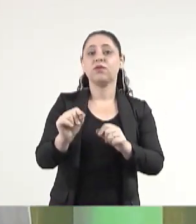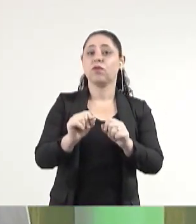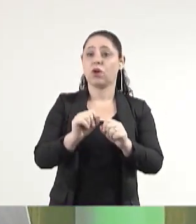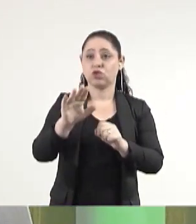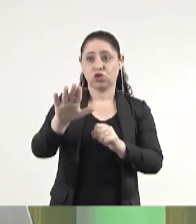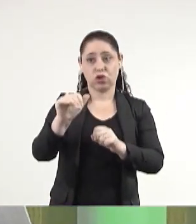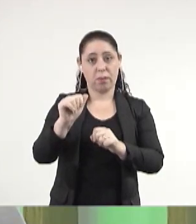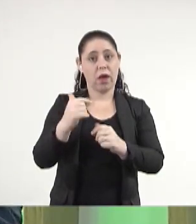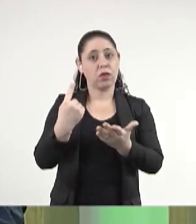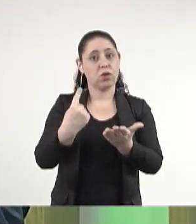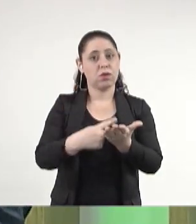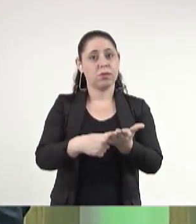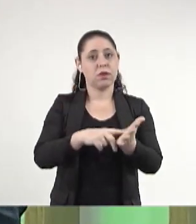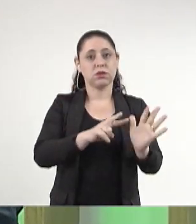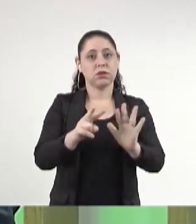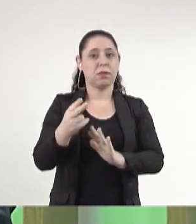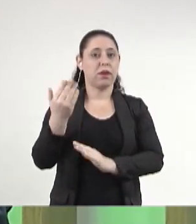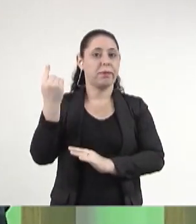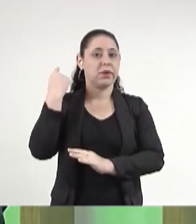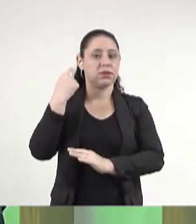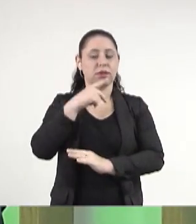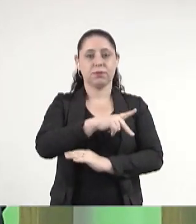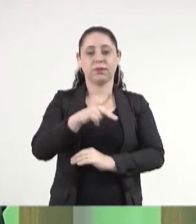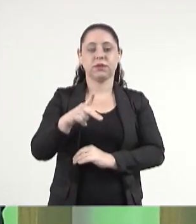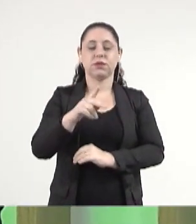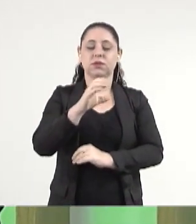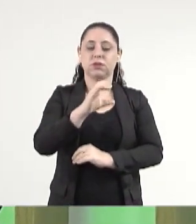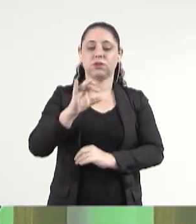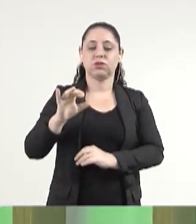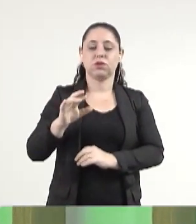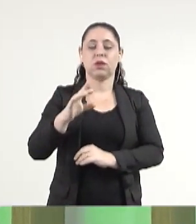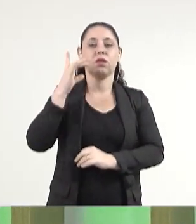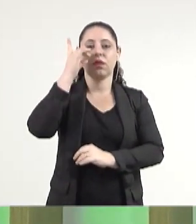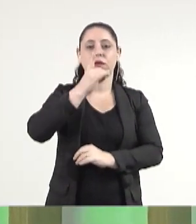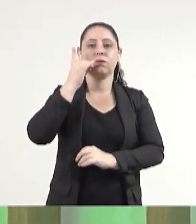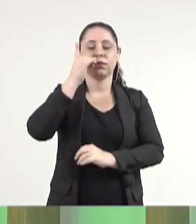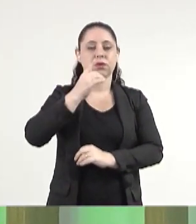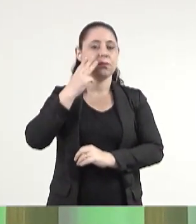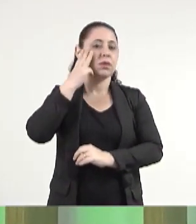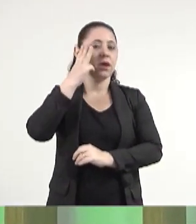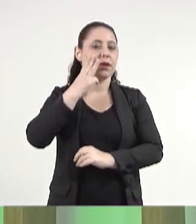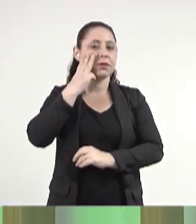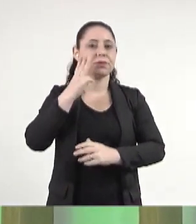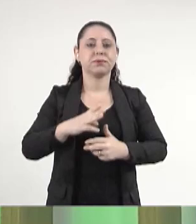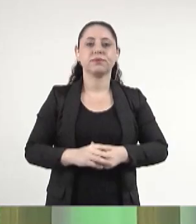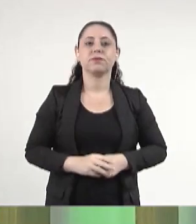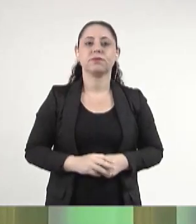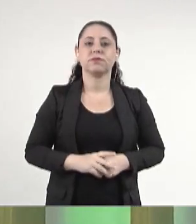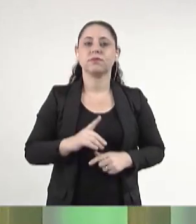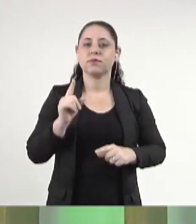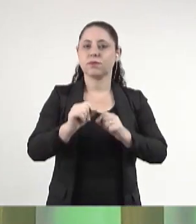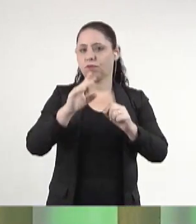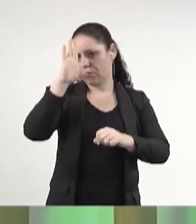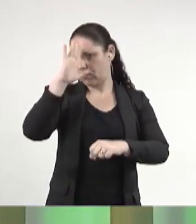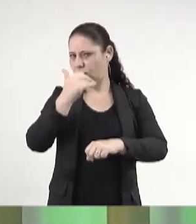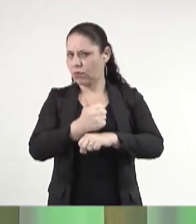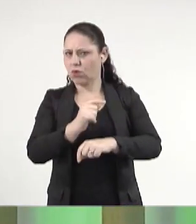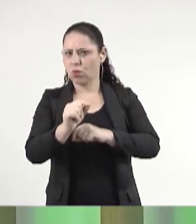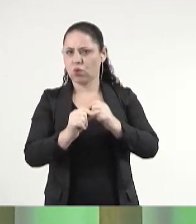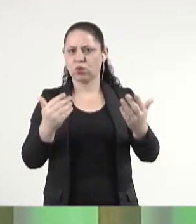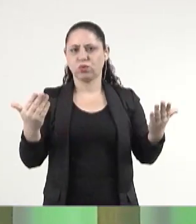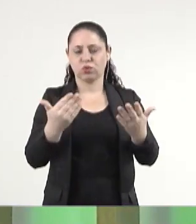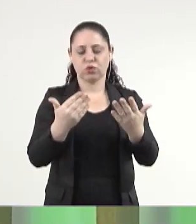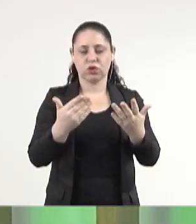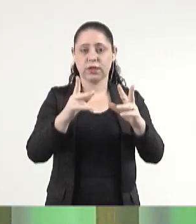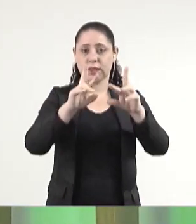foi convocada na semana passada pela presidente da CCJR, a deputada Mara Caseiro, e que, prioritariamente,